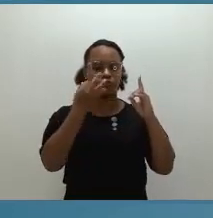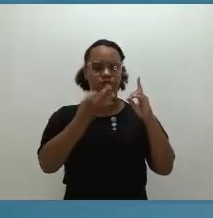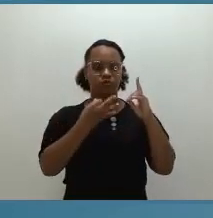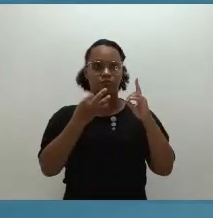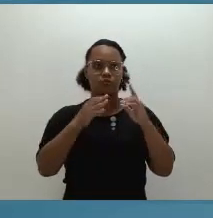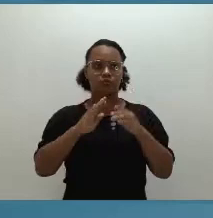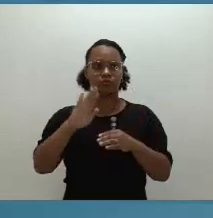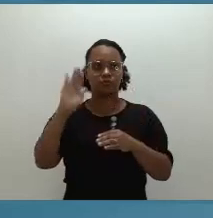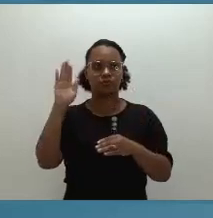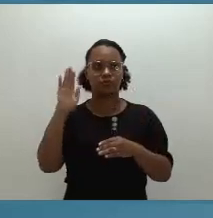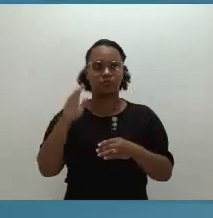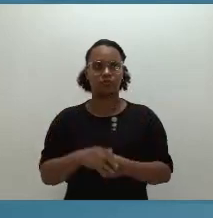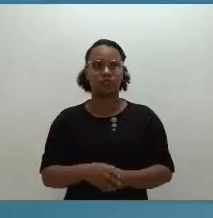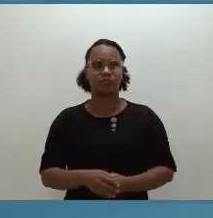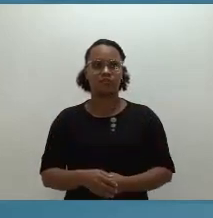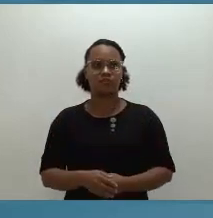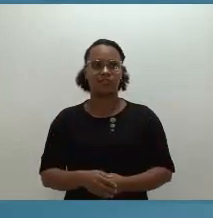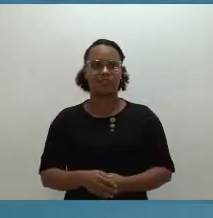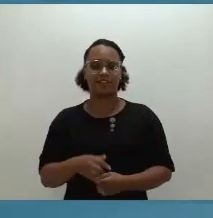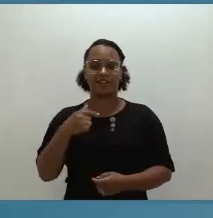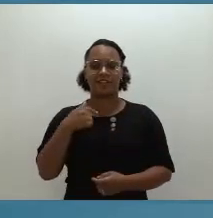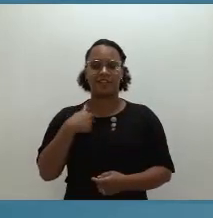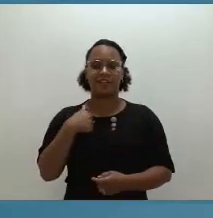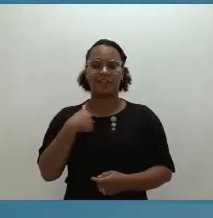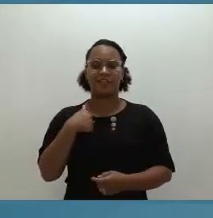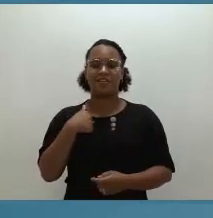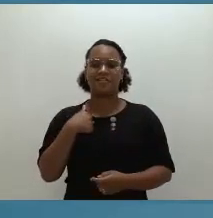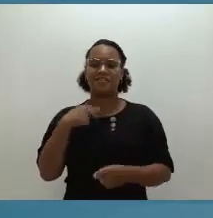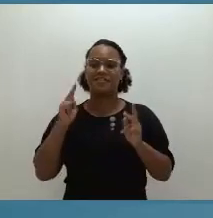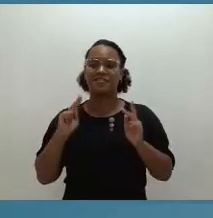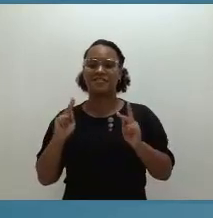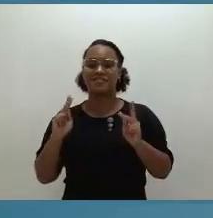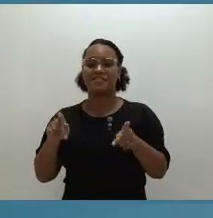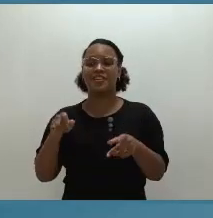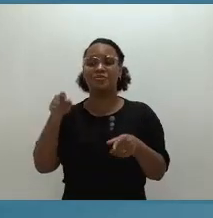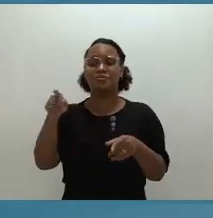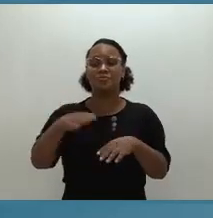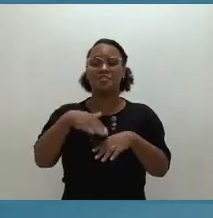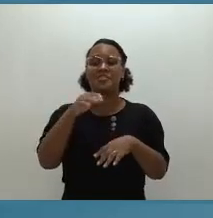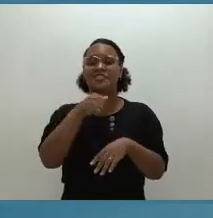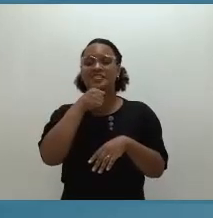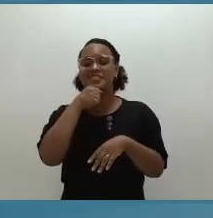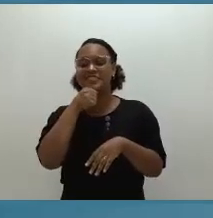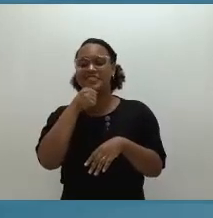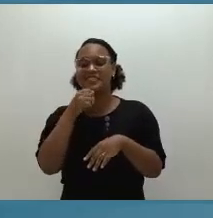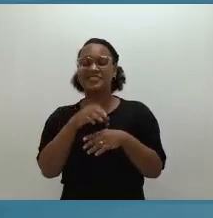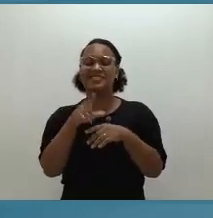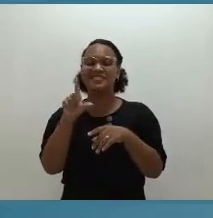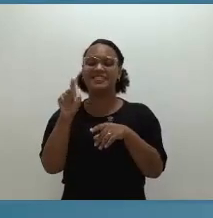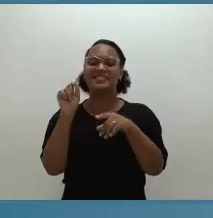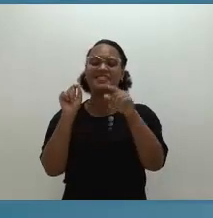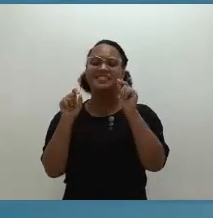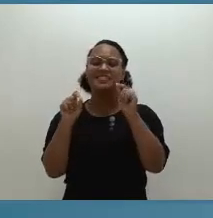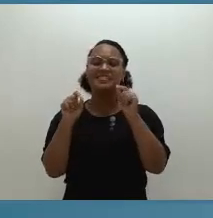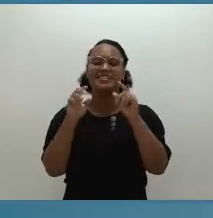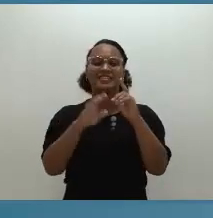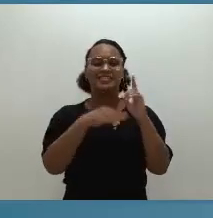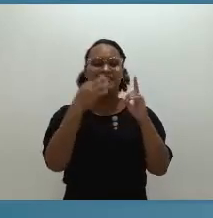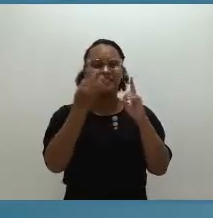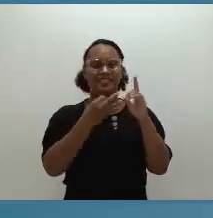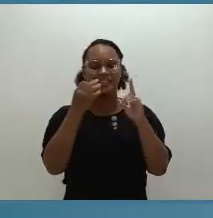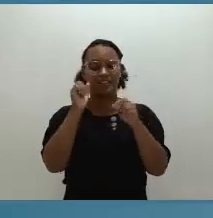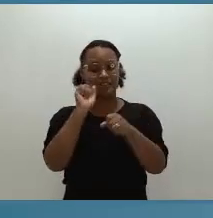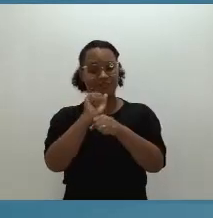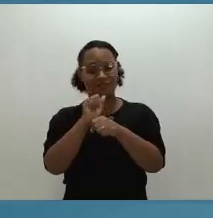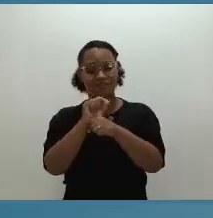Bem, eu estou seguindo ali a antiguidade, desembargadora Saavedra. Desembargador Ricardo, chega a sua vez, tempo